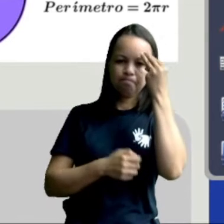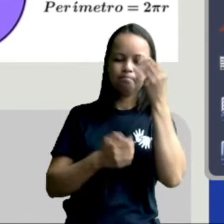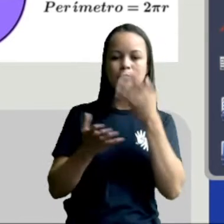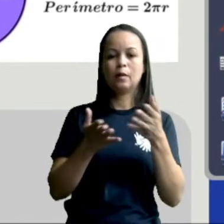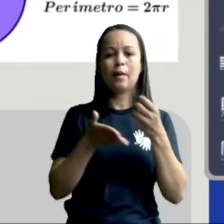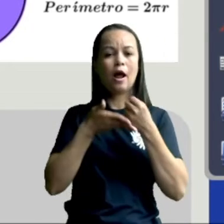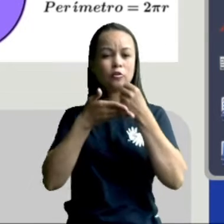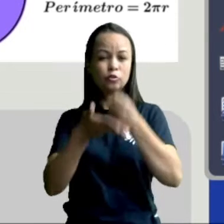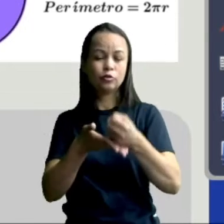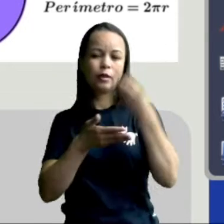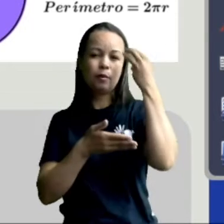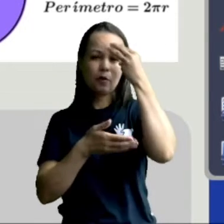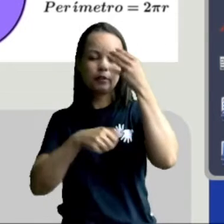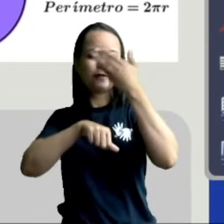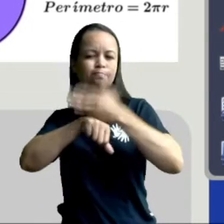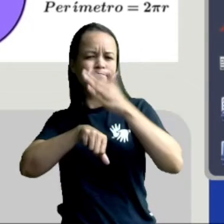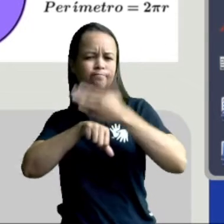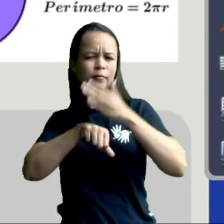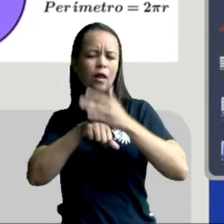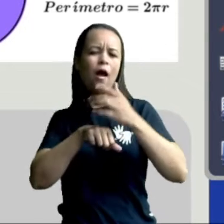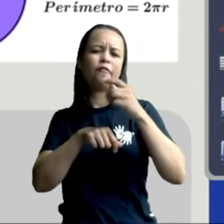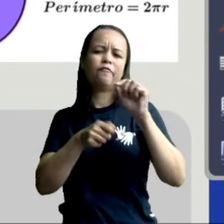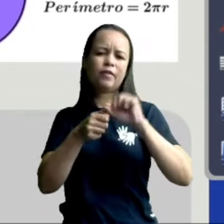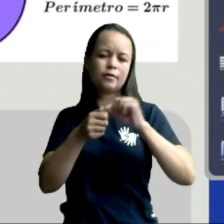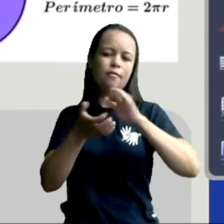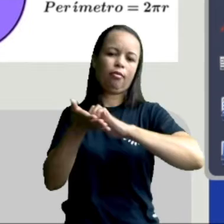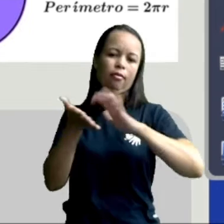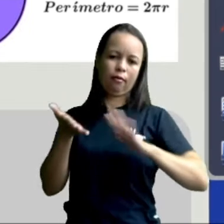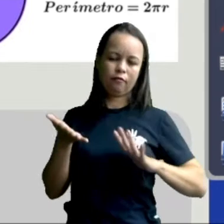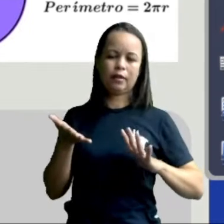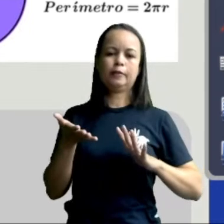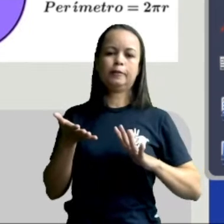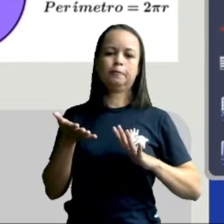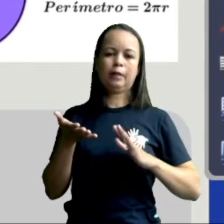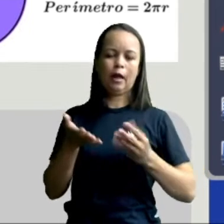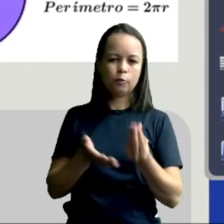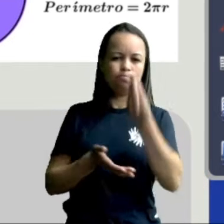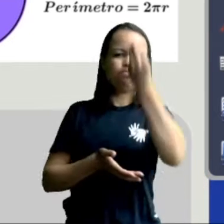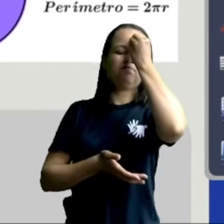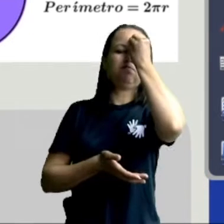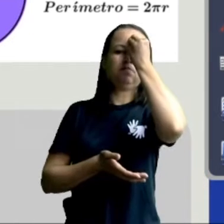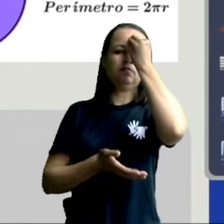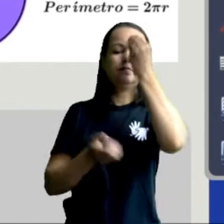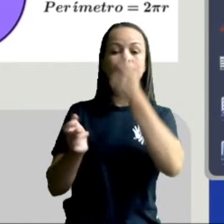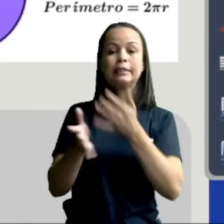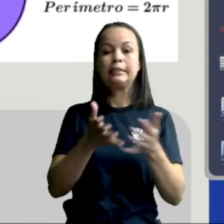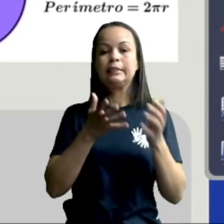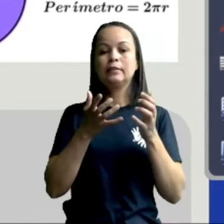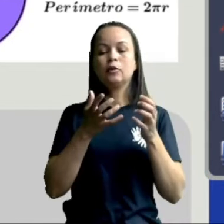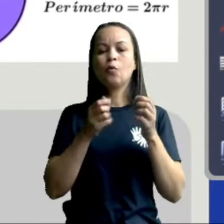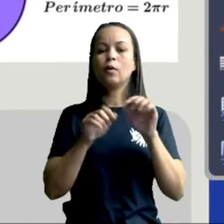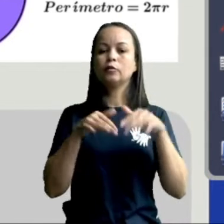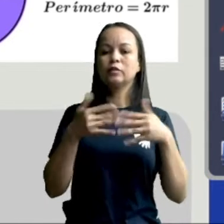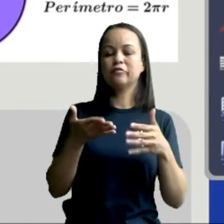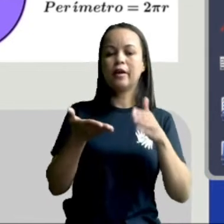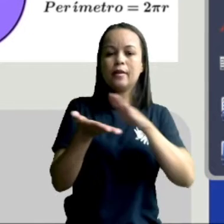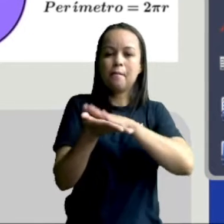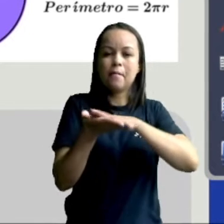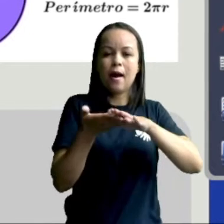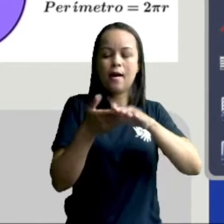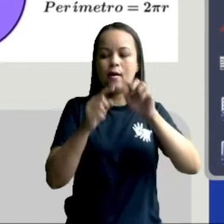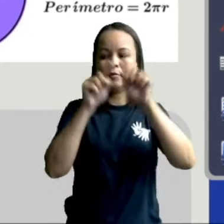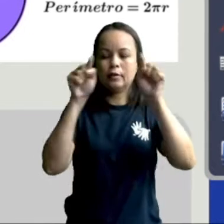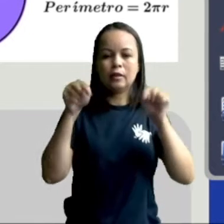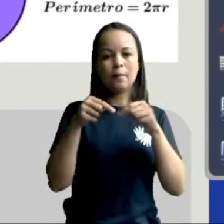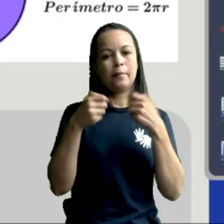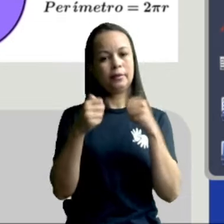ajudar a memorizar é treinar, é fazer exercício. Porque quando a figura não estiver na malha quadriculada, a gente vai